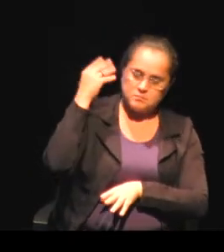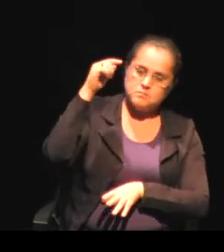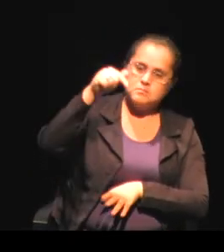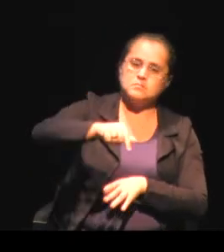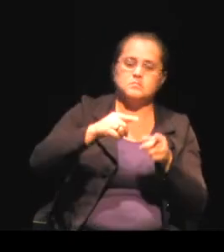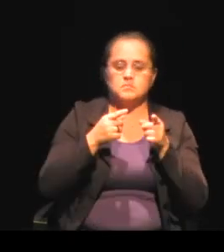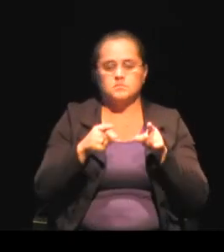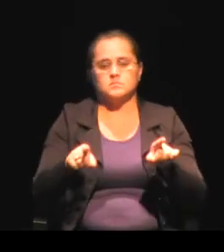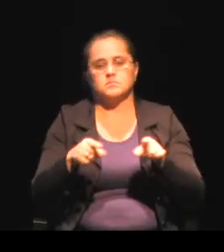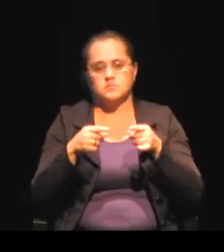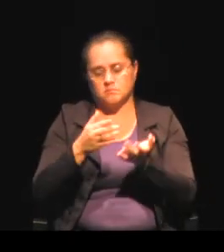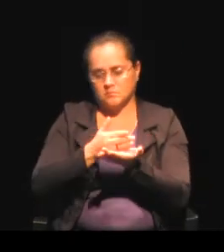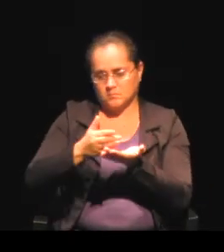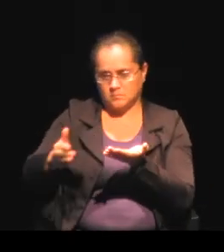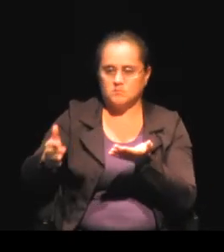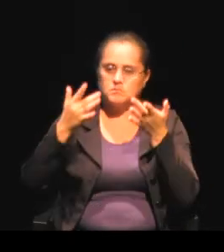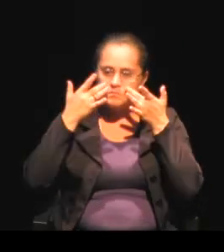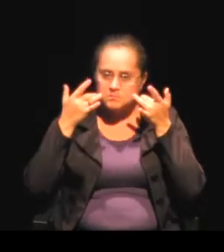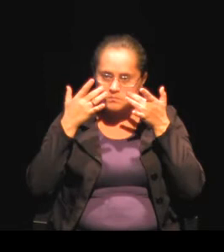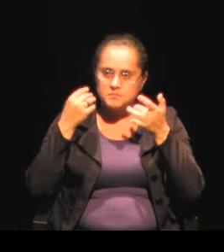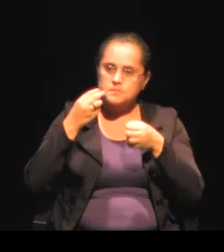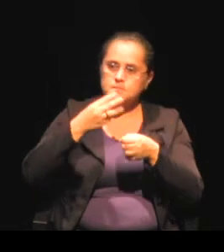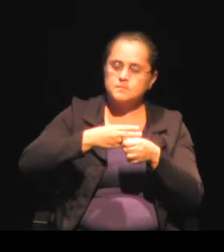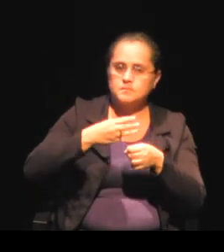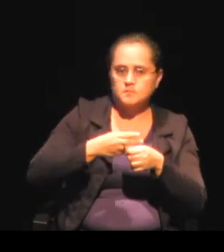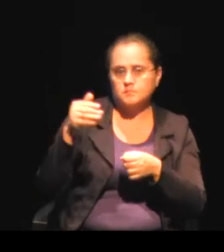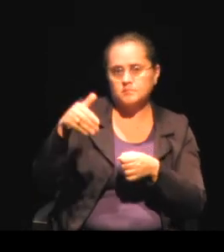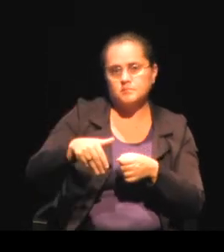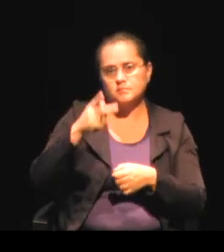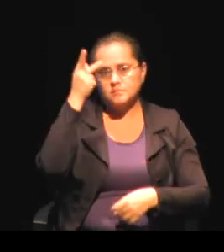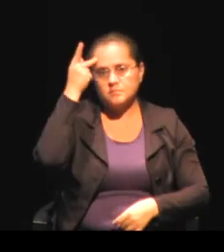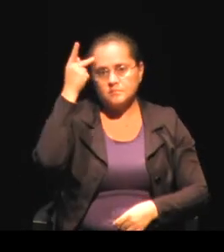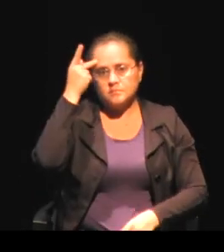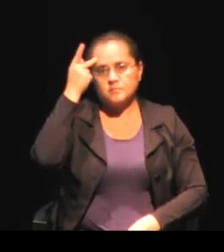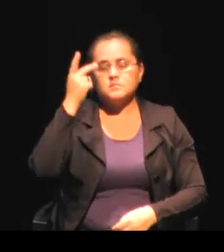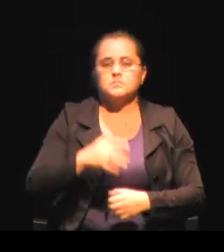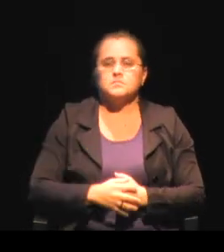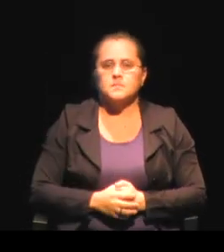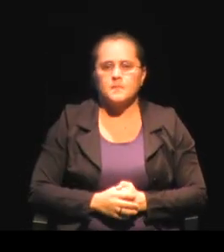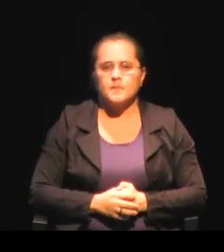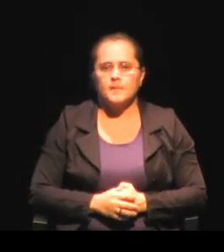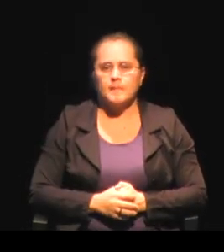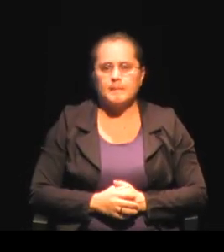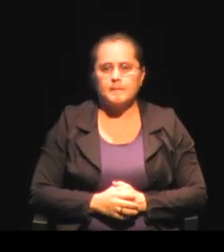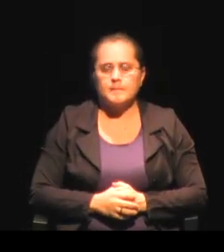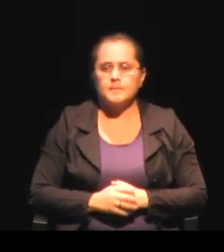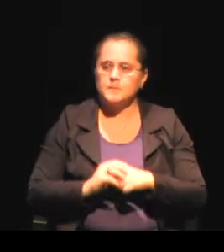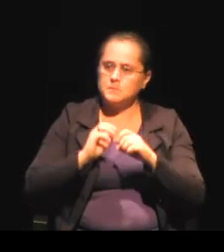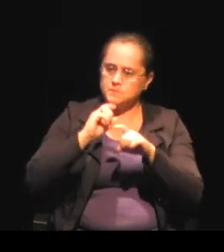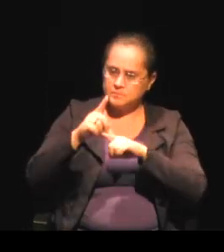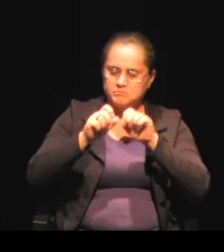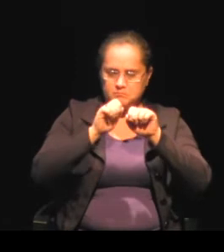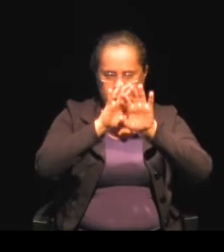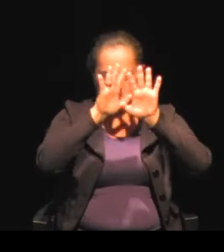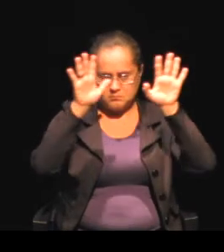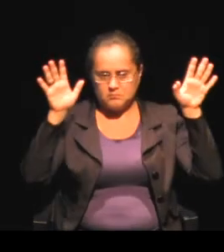antigo Conservatório Dramático e Musical de São Paulo, que originou o Teatro Municipal. É um edifício tombado pelo patrimônio, que se localiza aqui. A